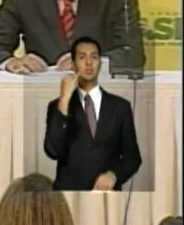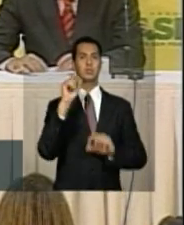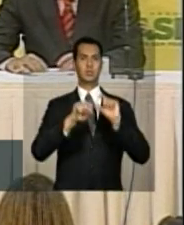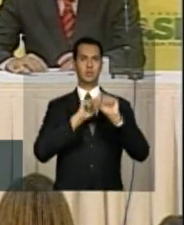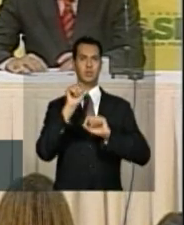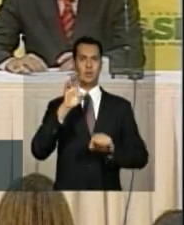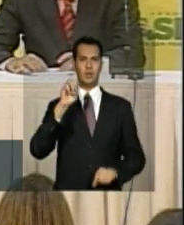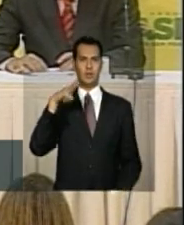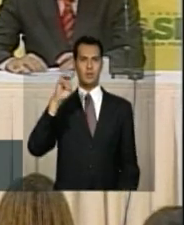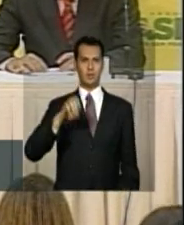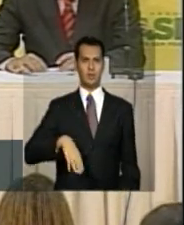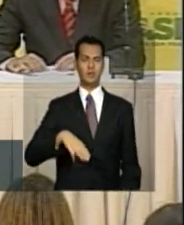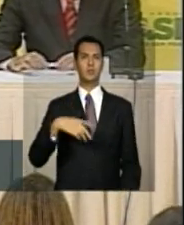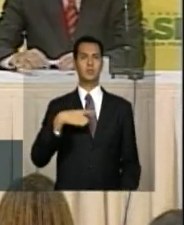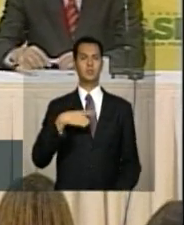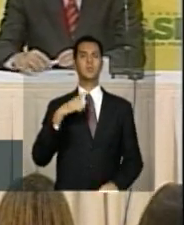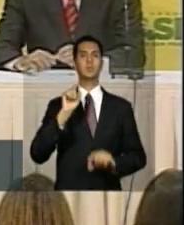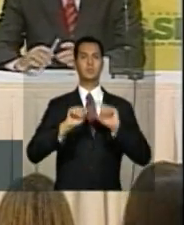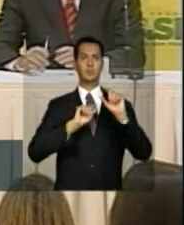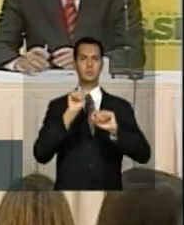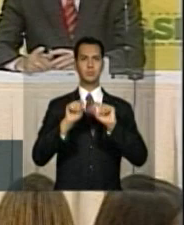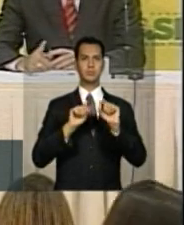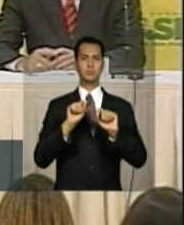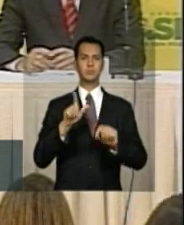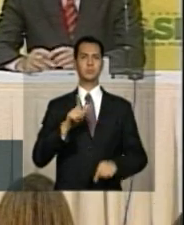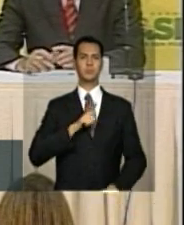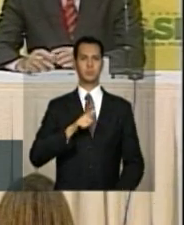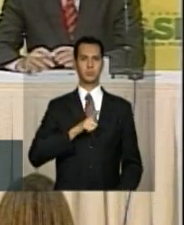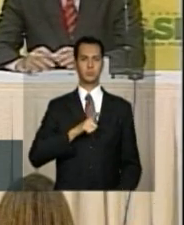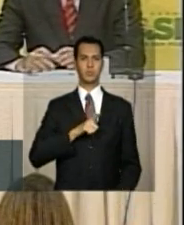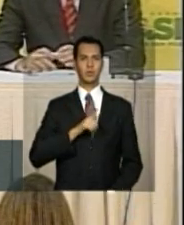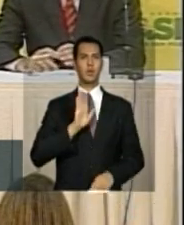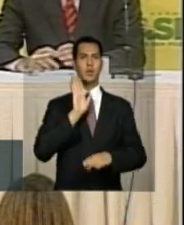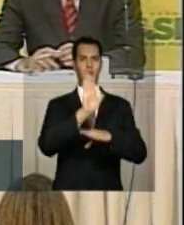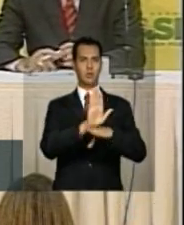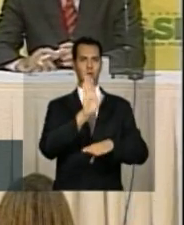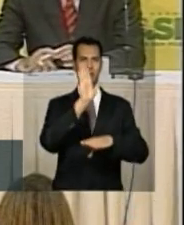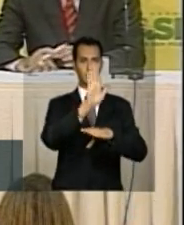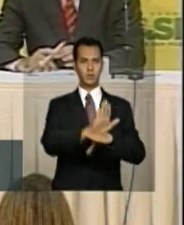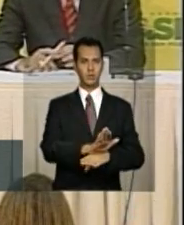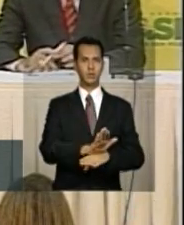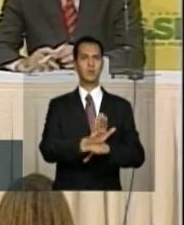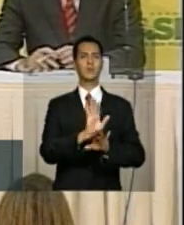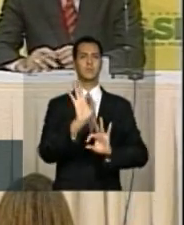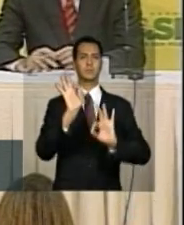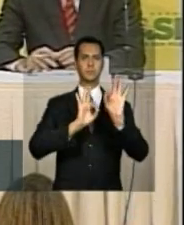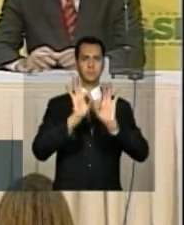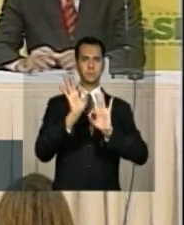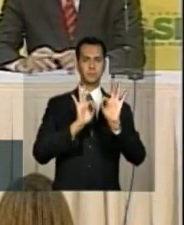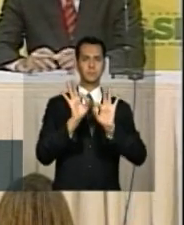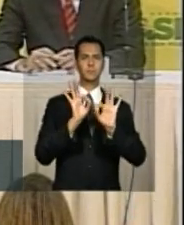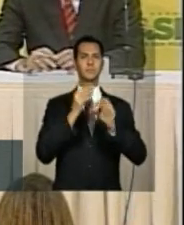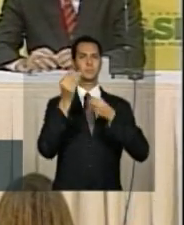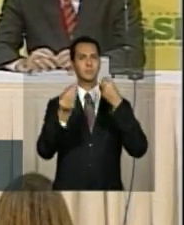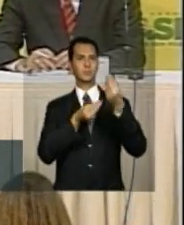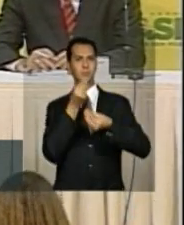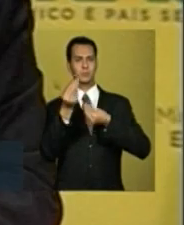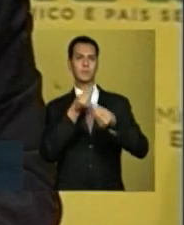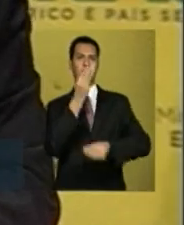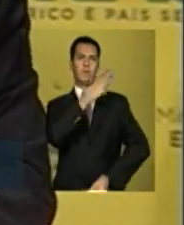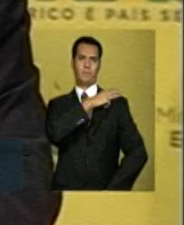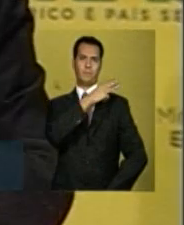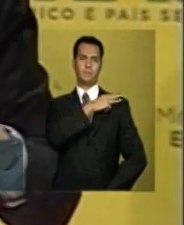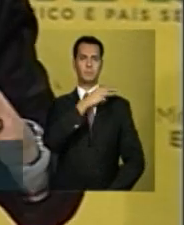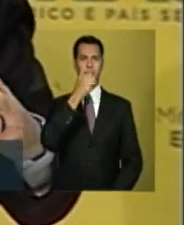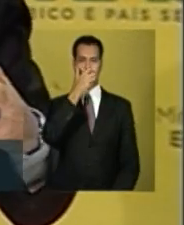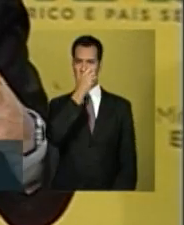Enem é que ele está ajudando a estruturar o currículo do ensino médio